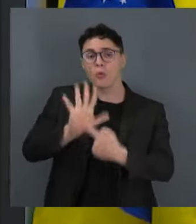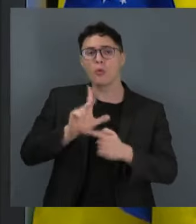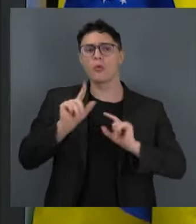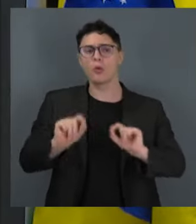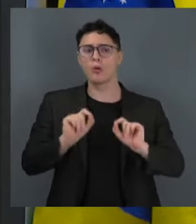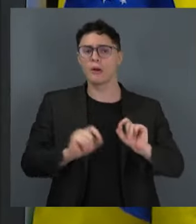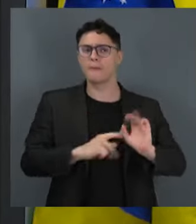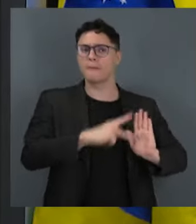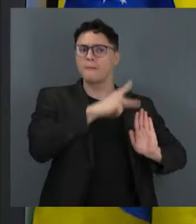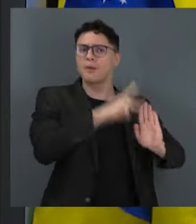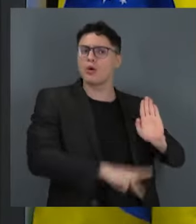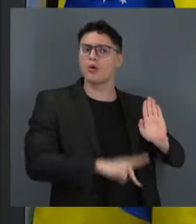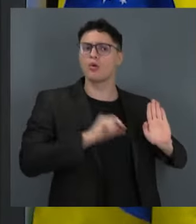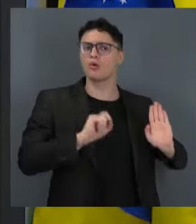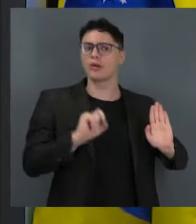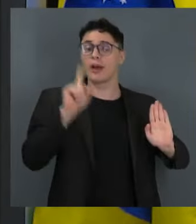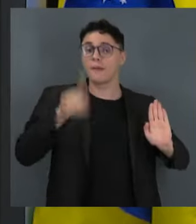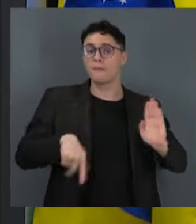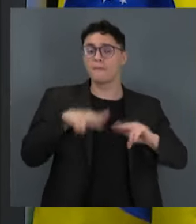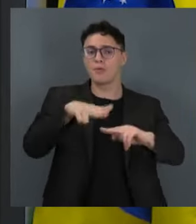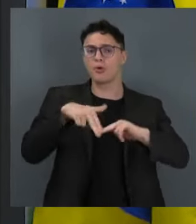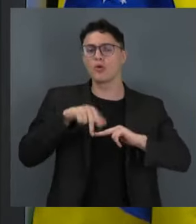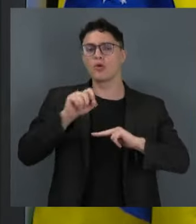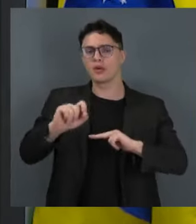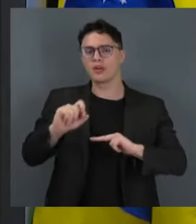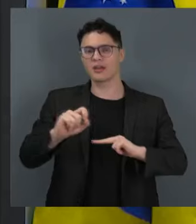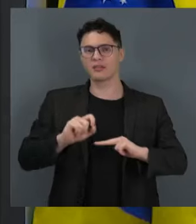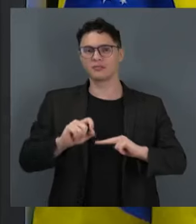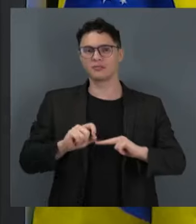programa que é fruto de um